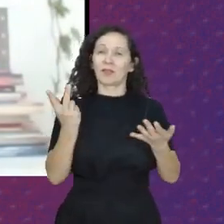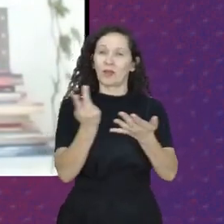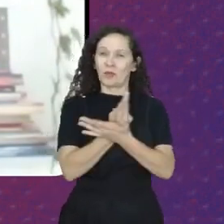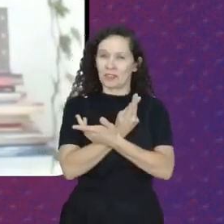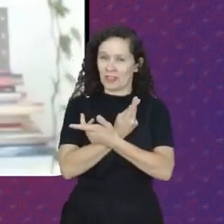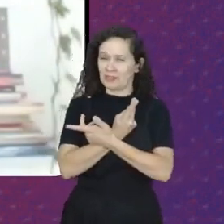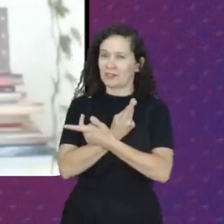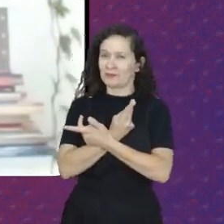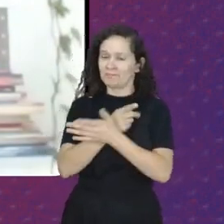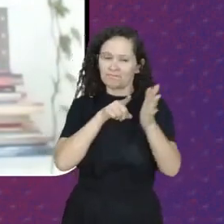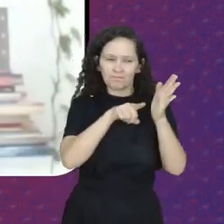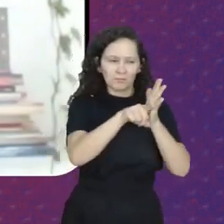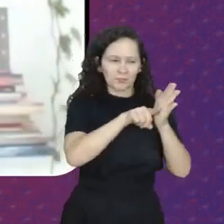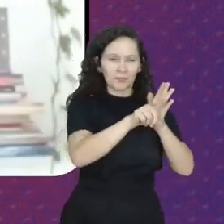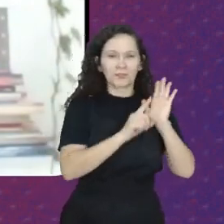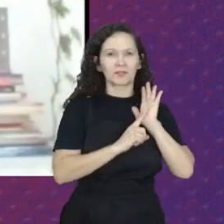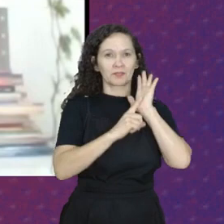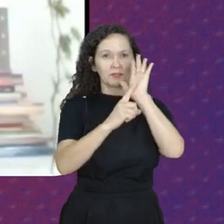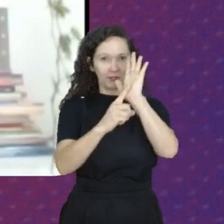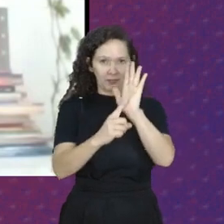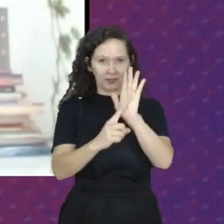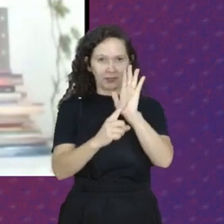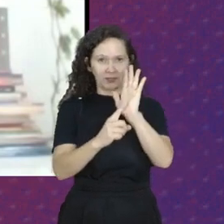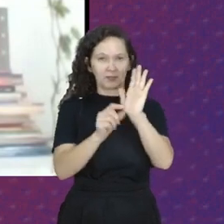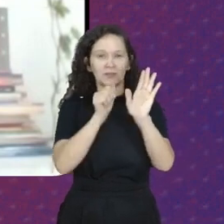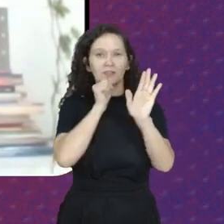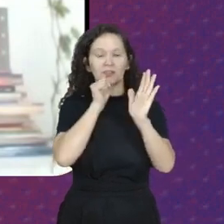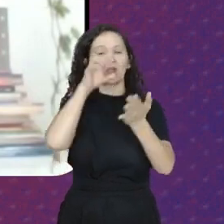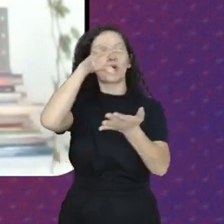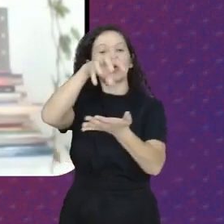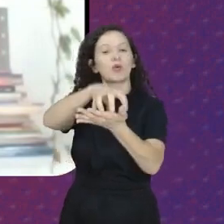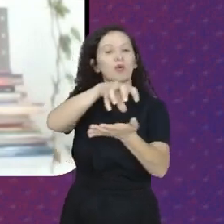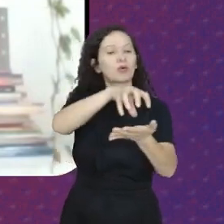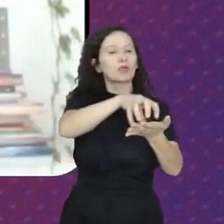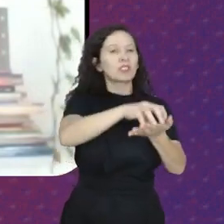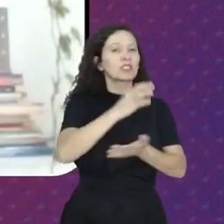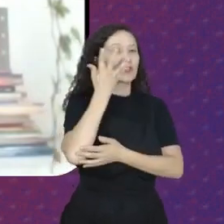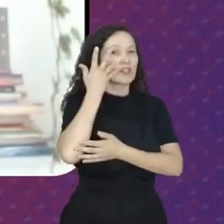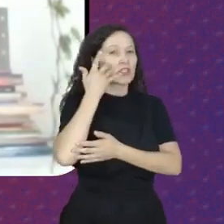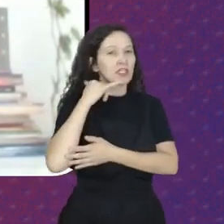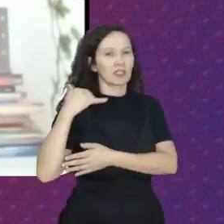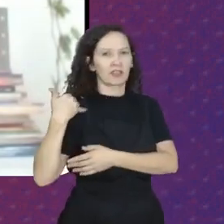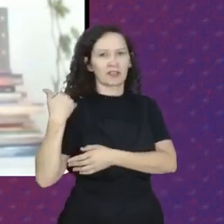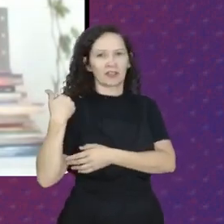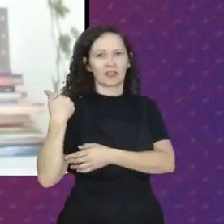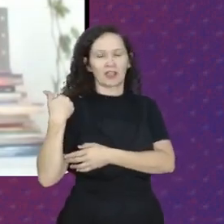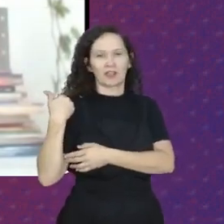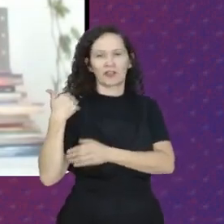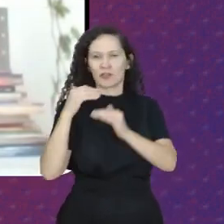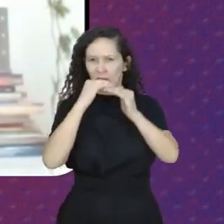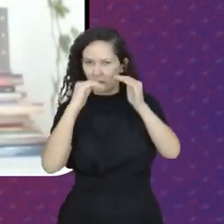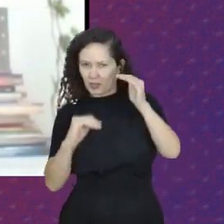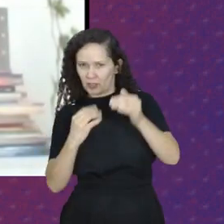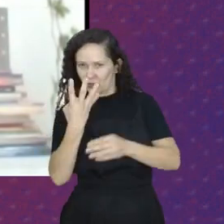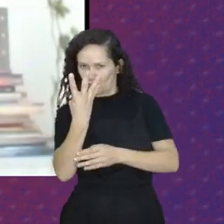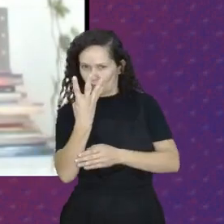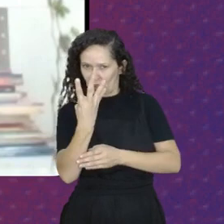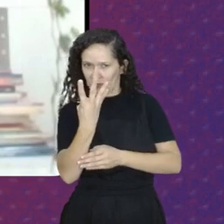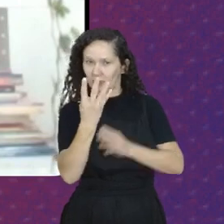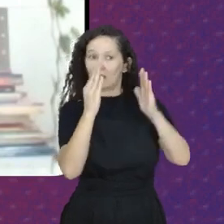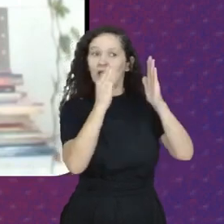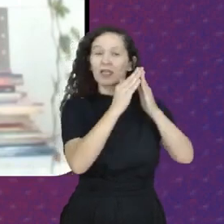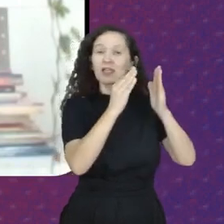situação, a pesquisa mostrou ainda a concentração de crianças menores de 4 anos em domicílios